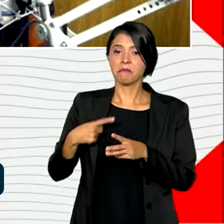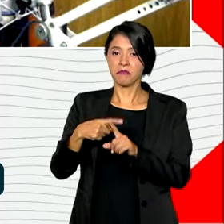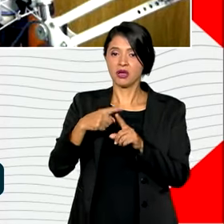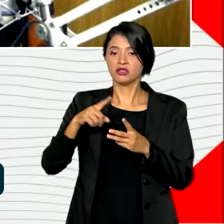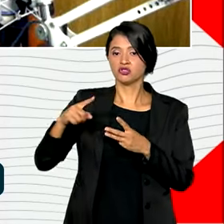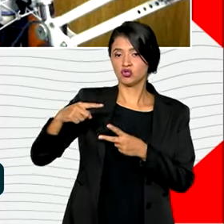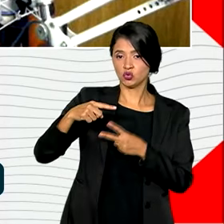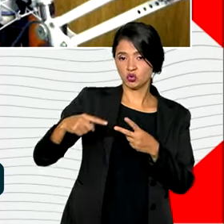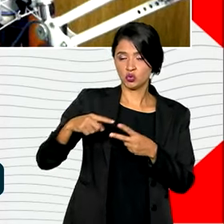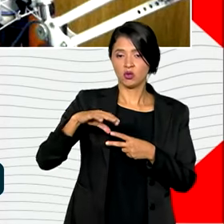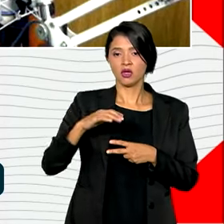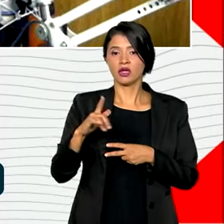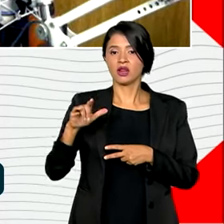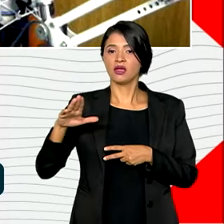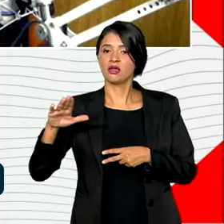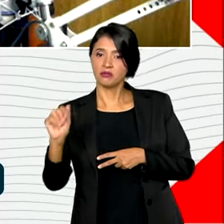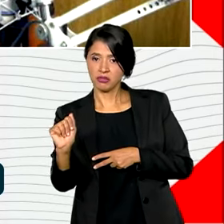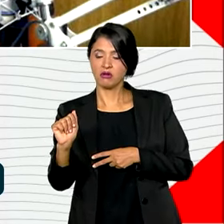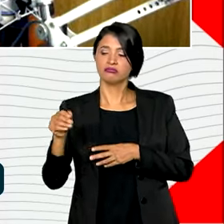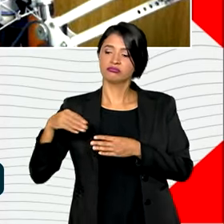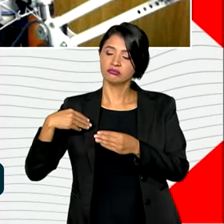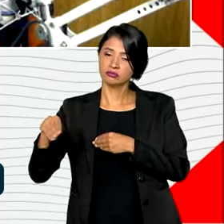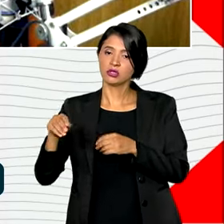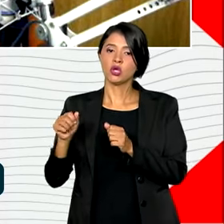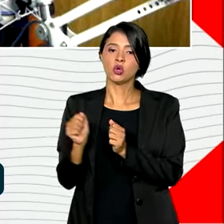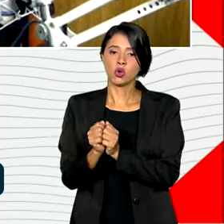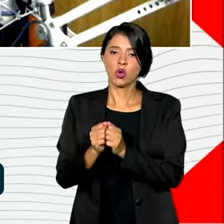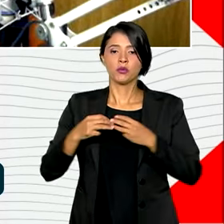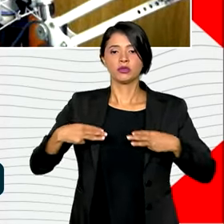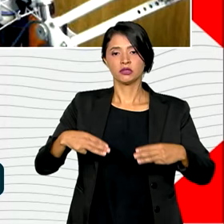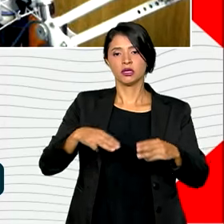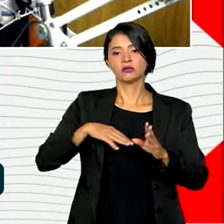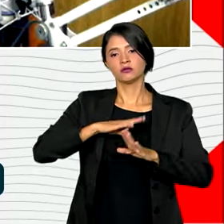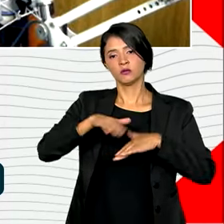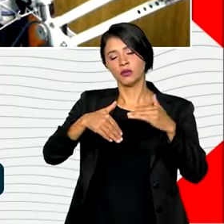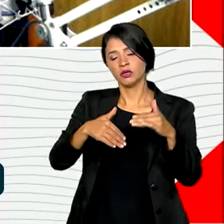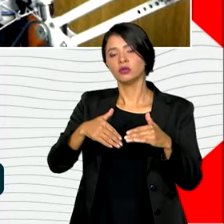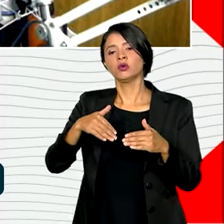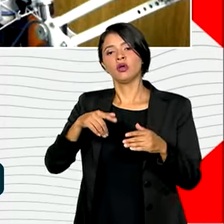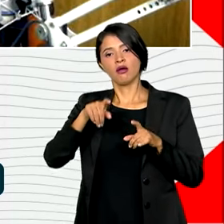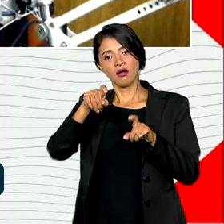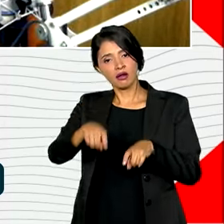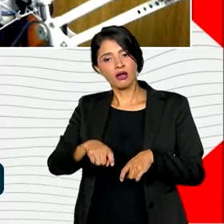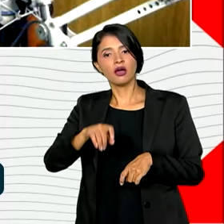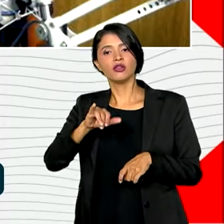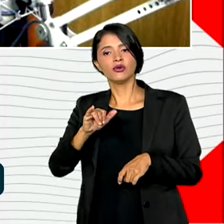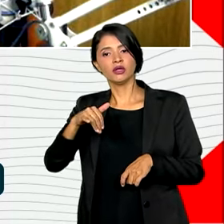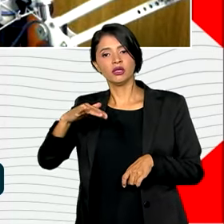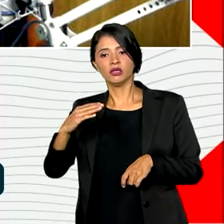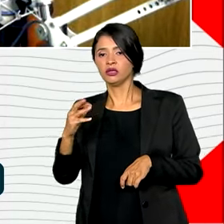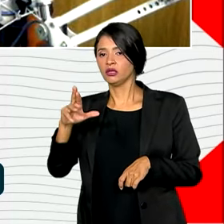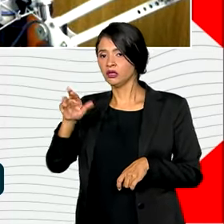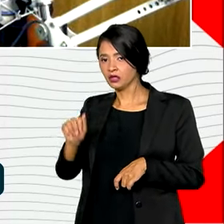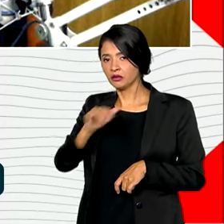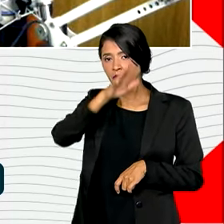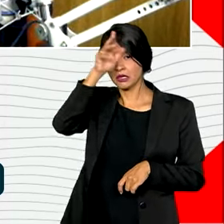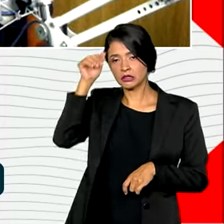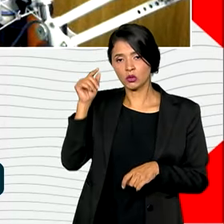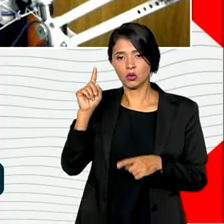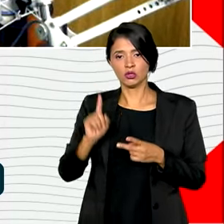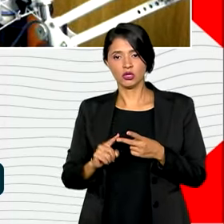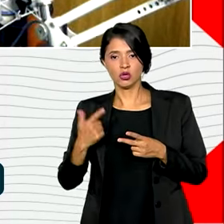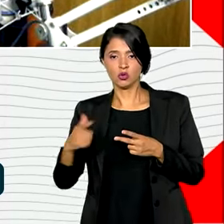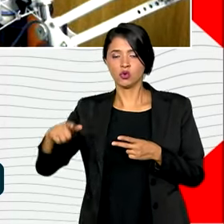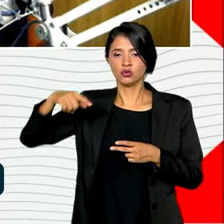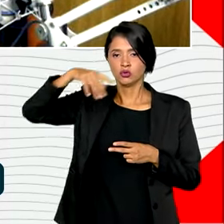né, numa articulação com o Ministério do Desenvolvimento Agrário e o INCRA, né, uma no Amazonas, outra no